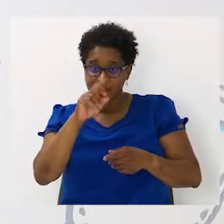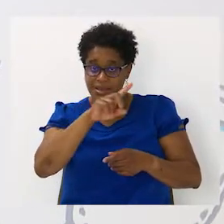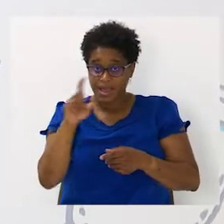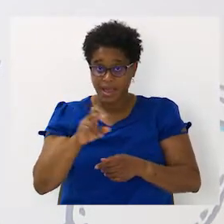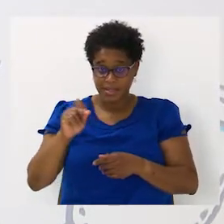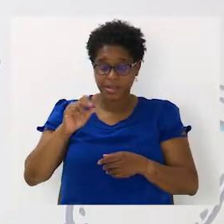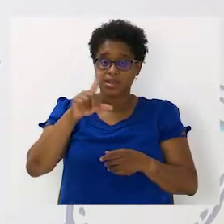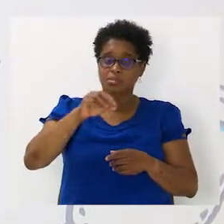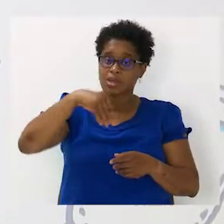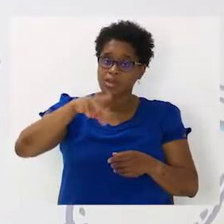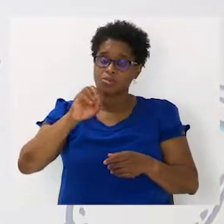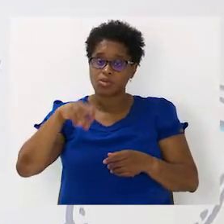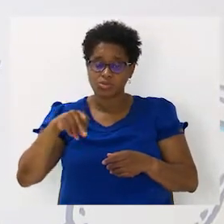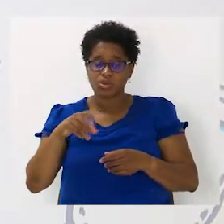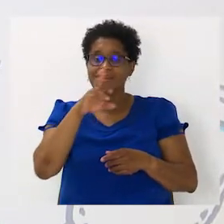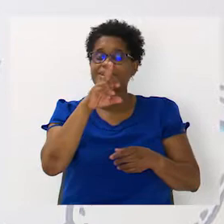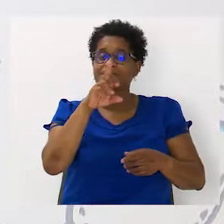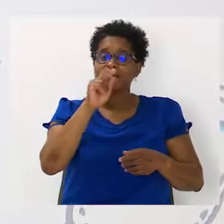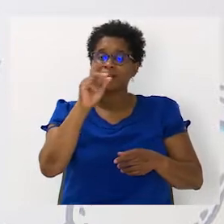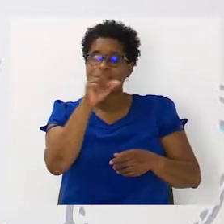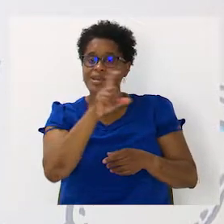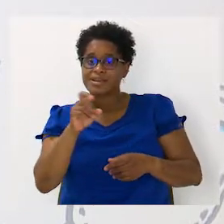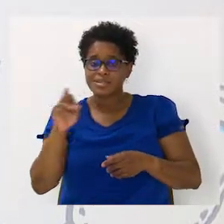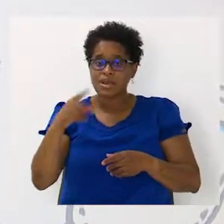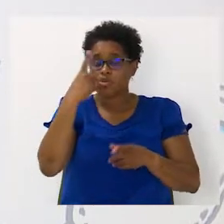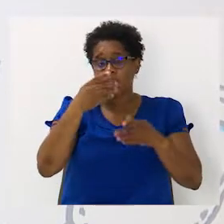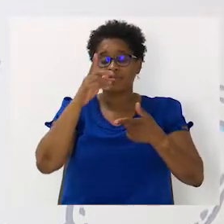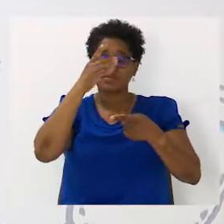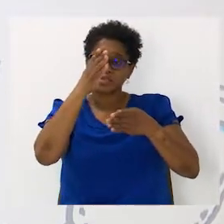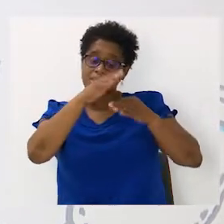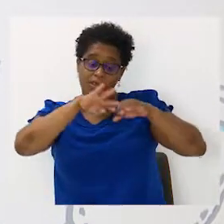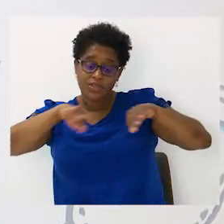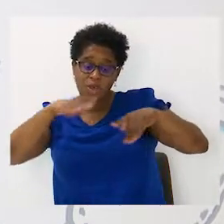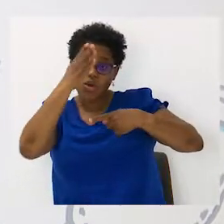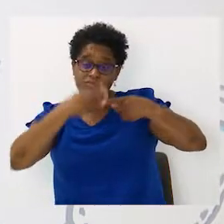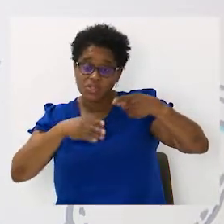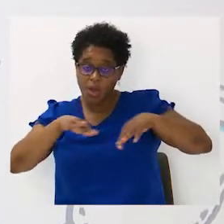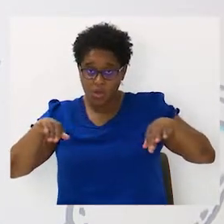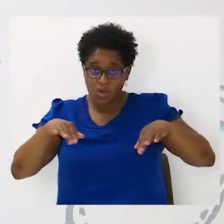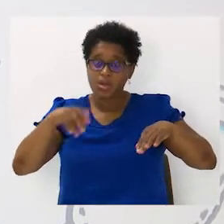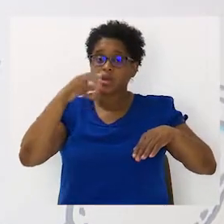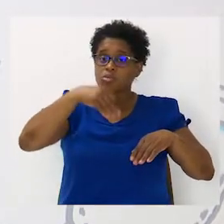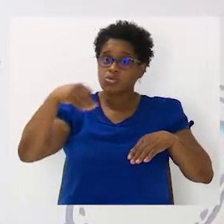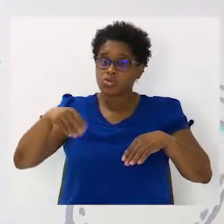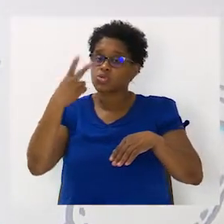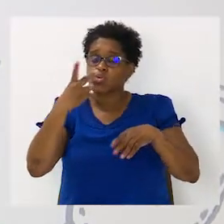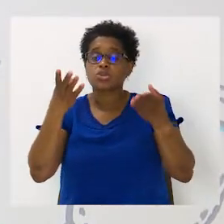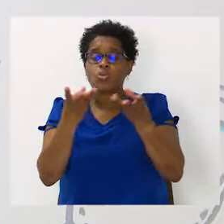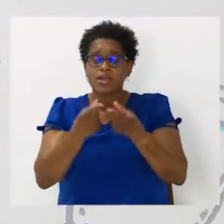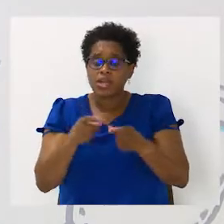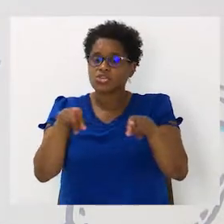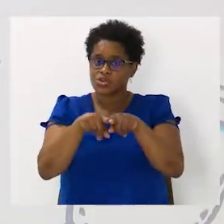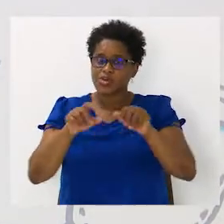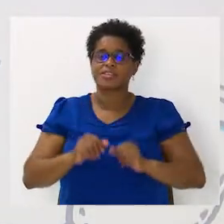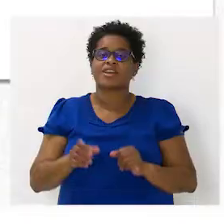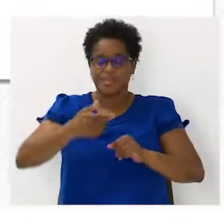uma divisão. E proporção é o quê? É uma quantidade, ou seja, duas quantidades iguais. Então